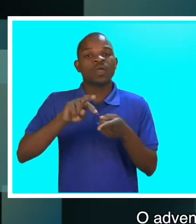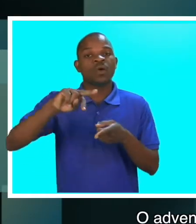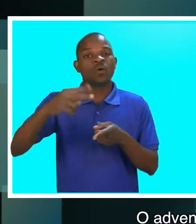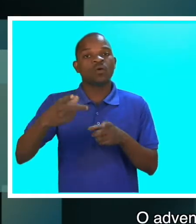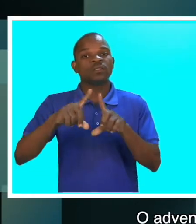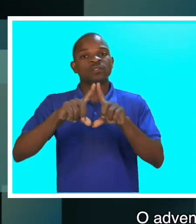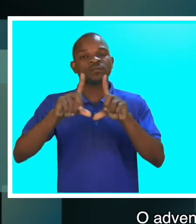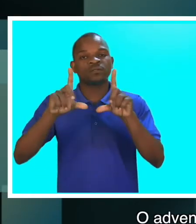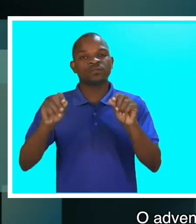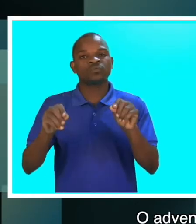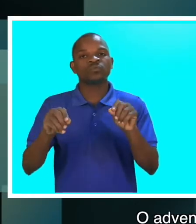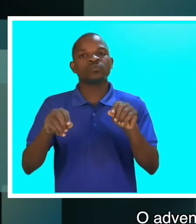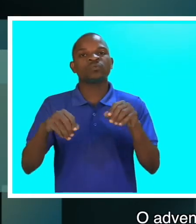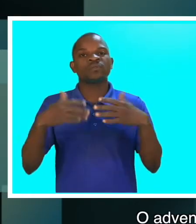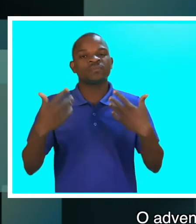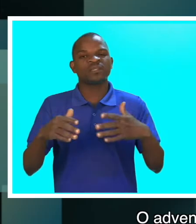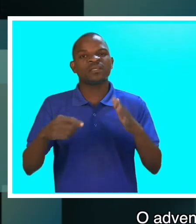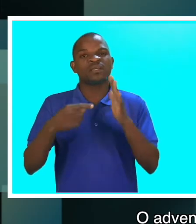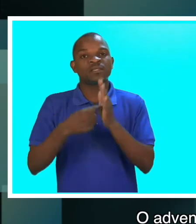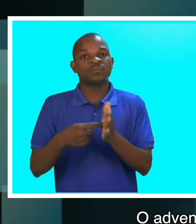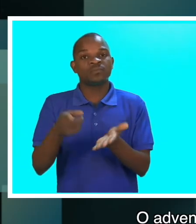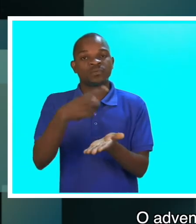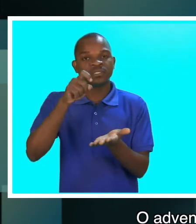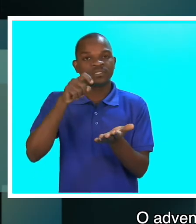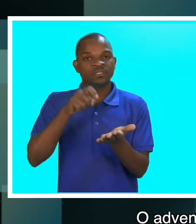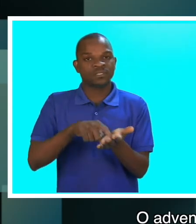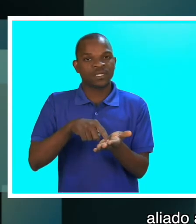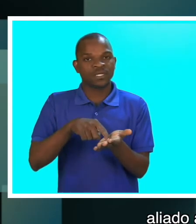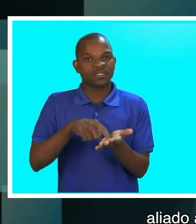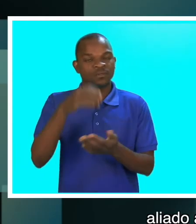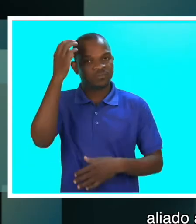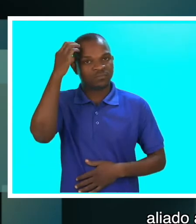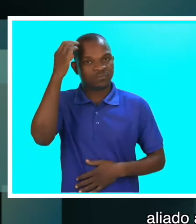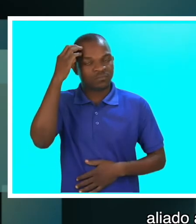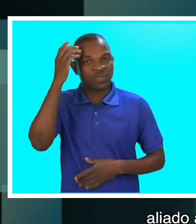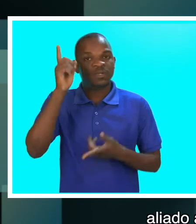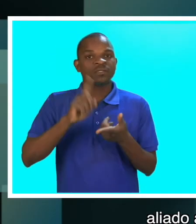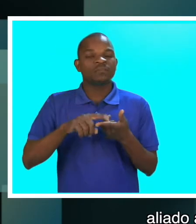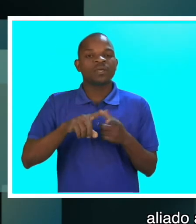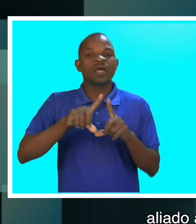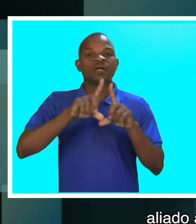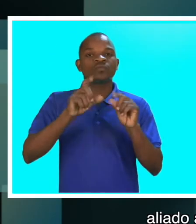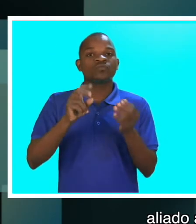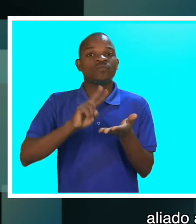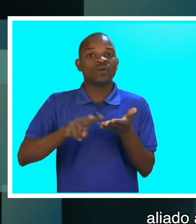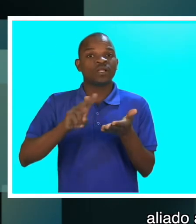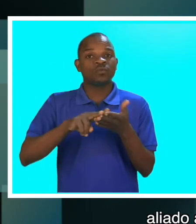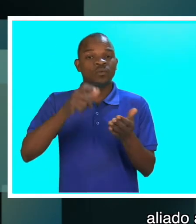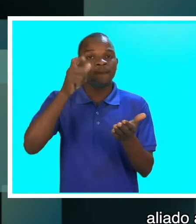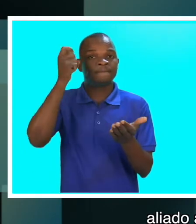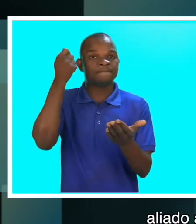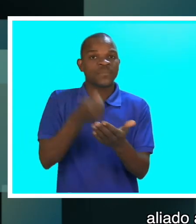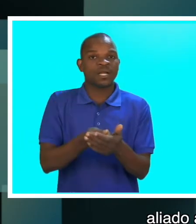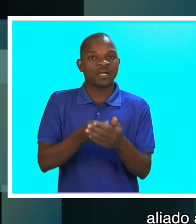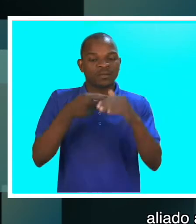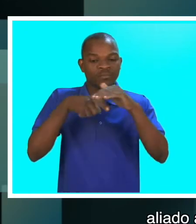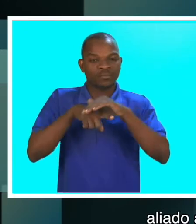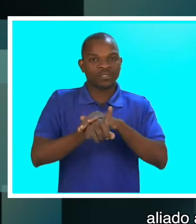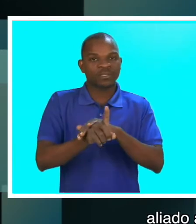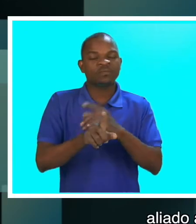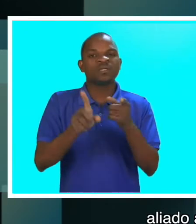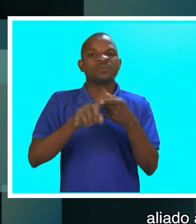outras formas de diversão, sobretudo na capital do país, aliado ao preço dos ingressos, afastou os